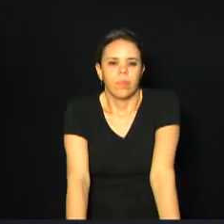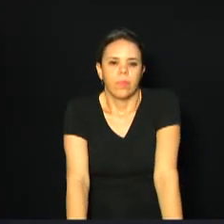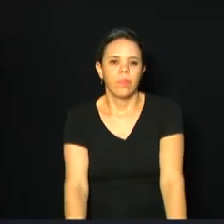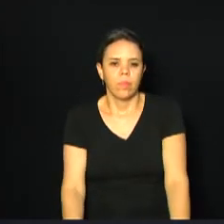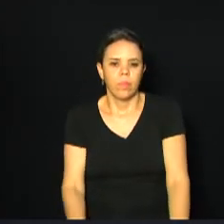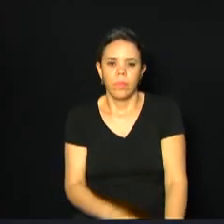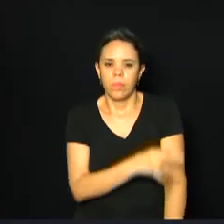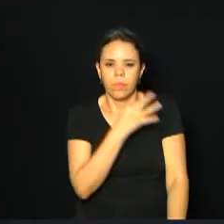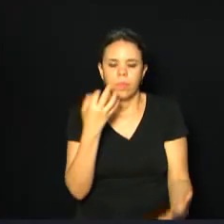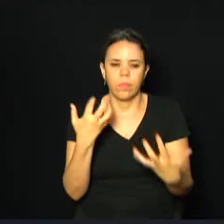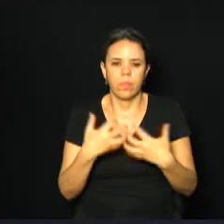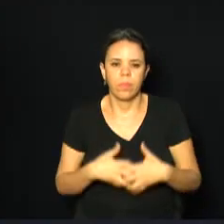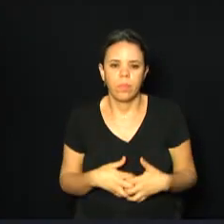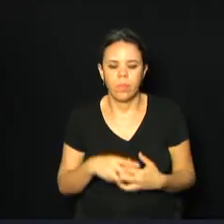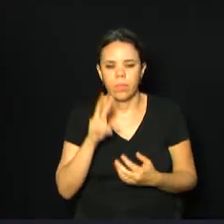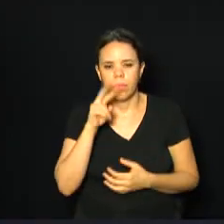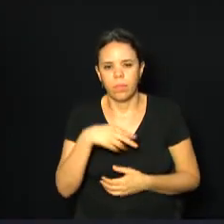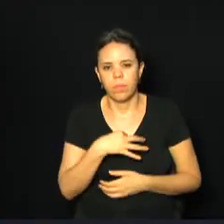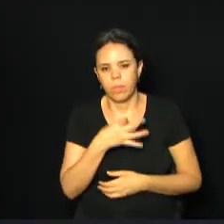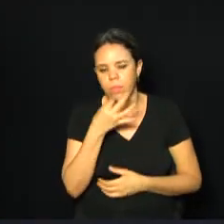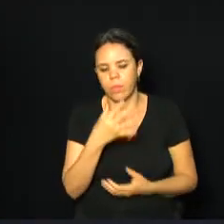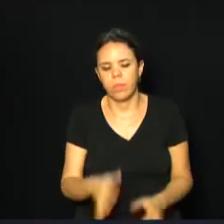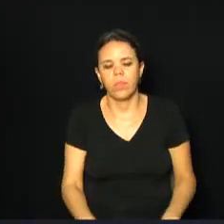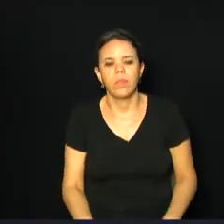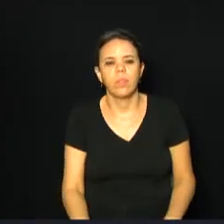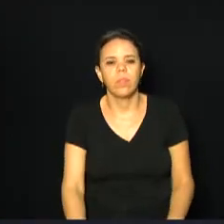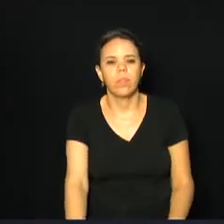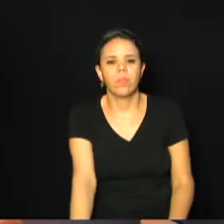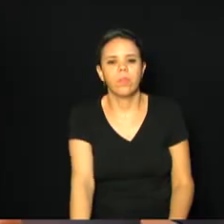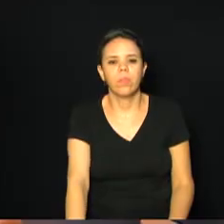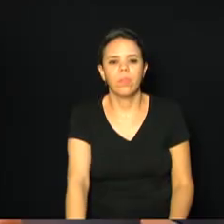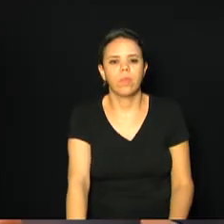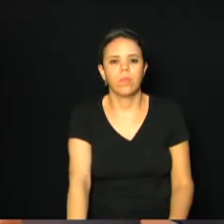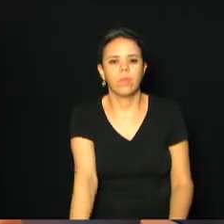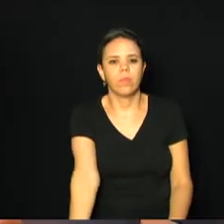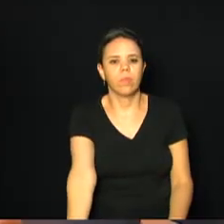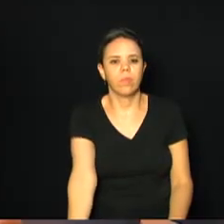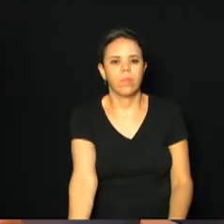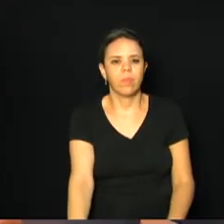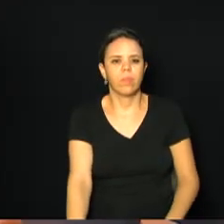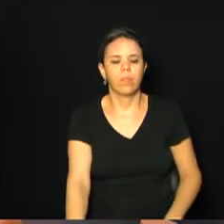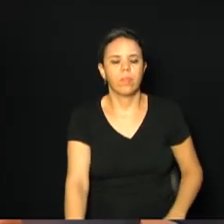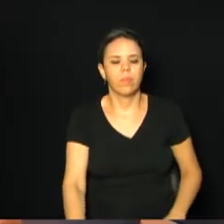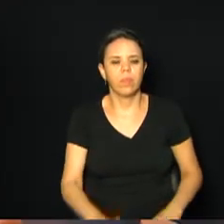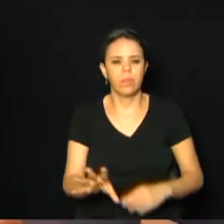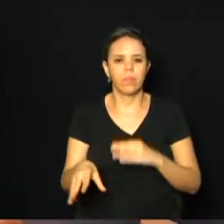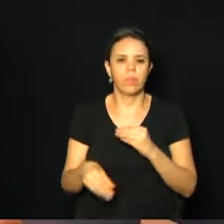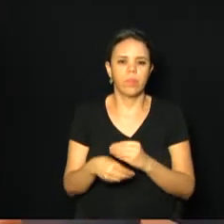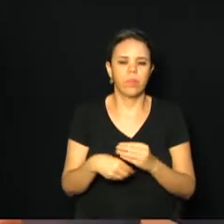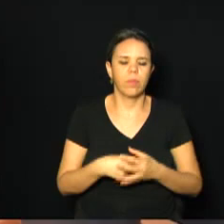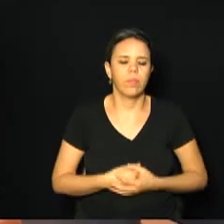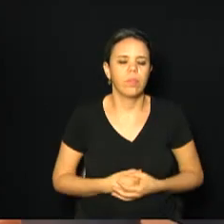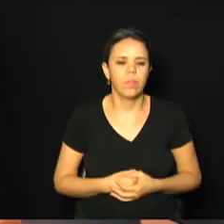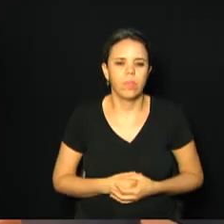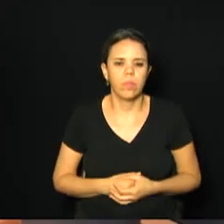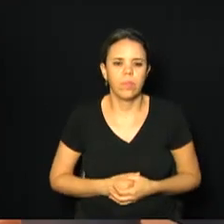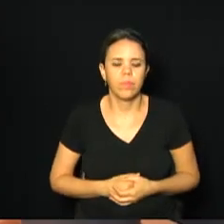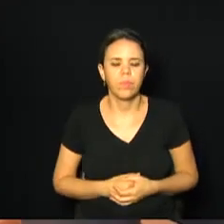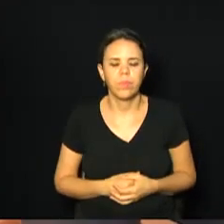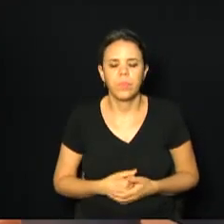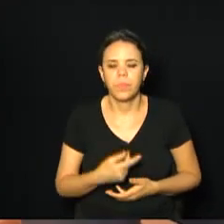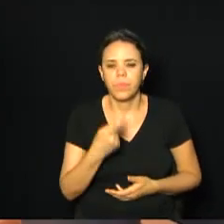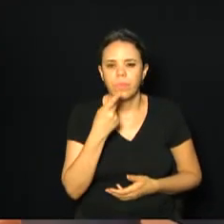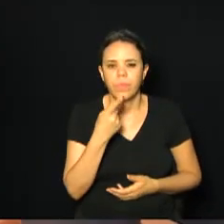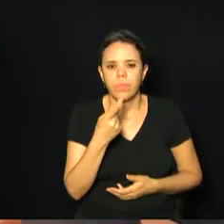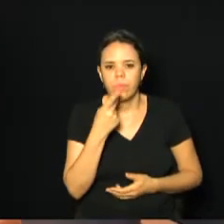funcionar muito bem. Eu vejo dessa maneira. Vereador, eu só complementar aqui, quando ele falou dessa